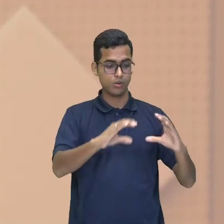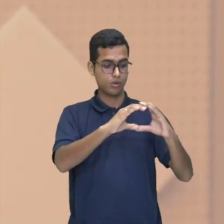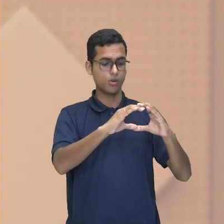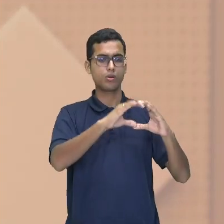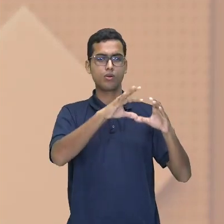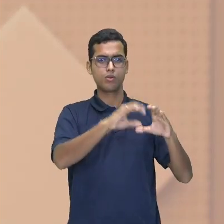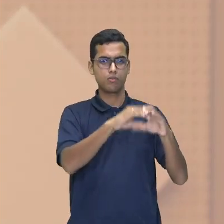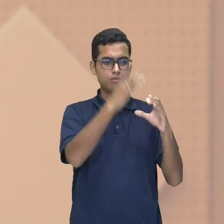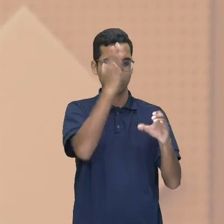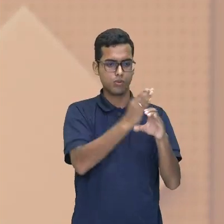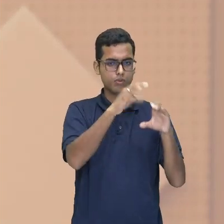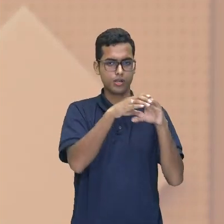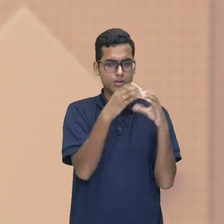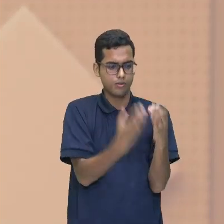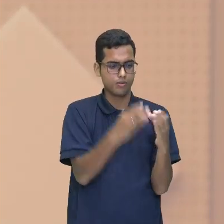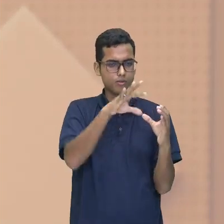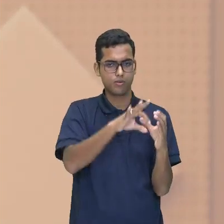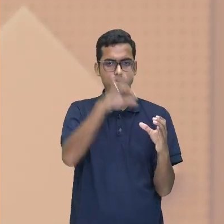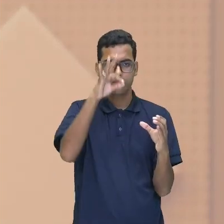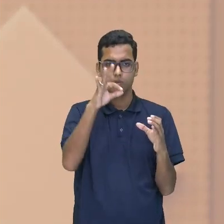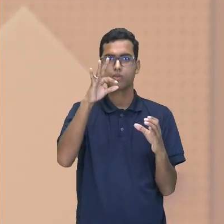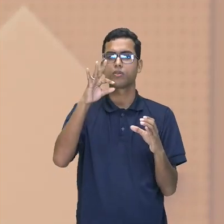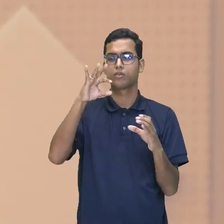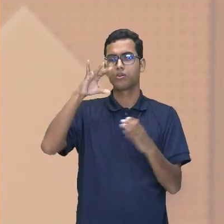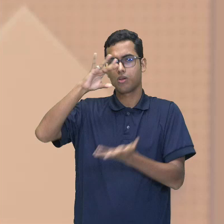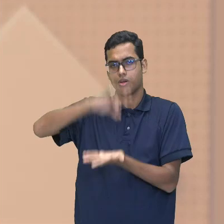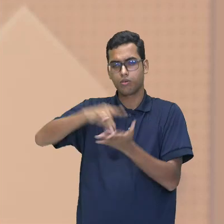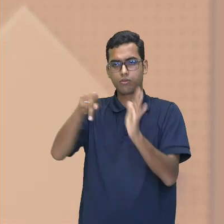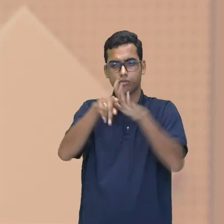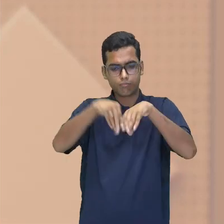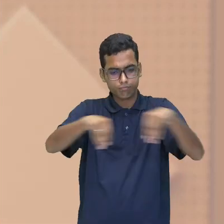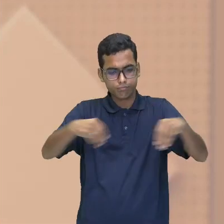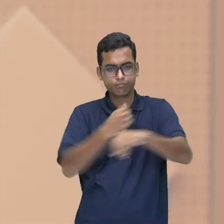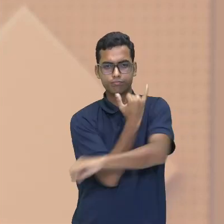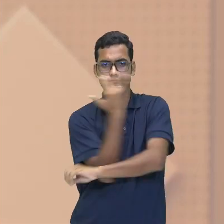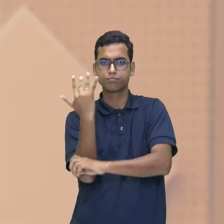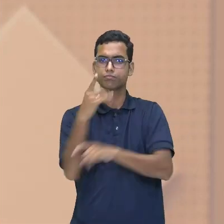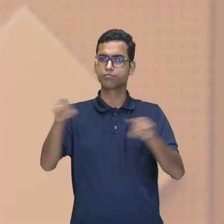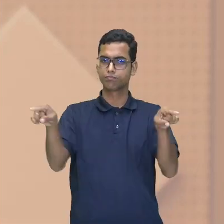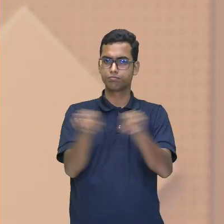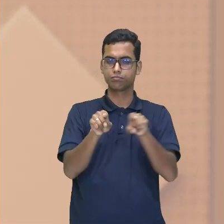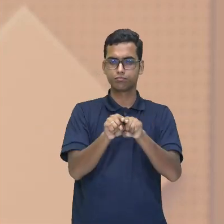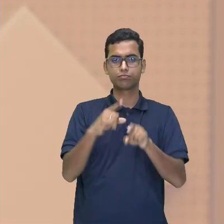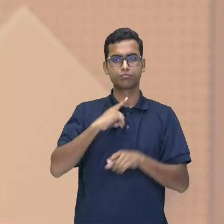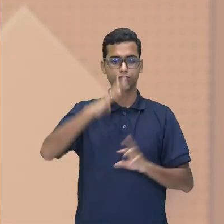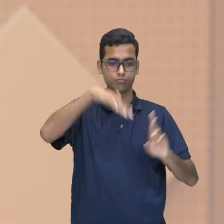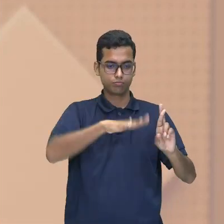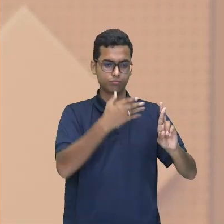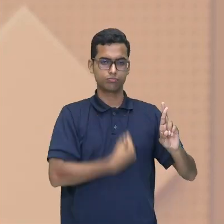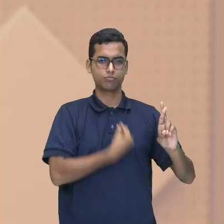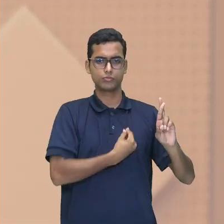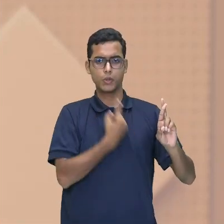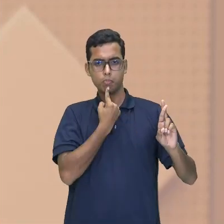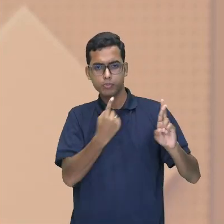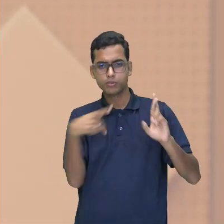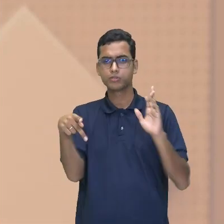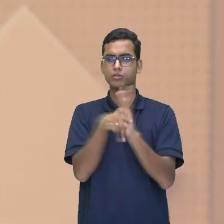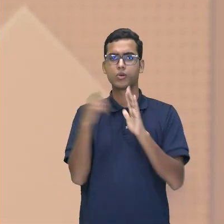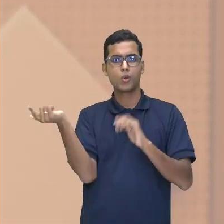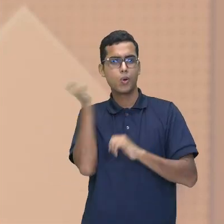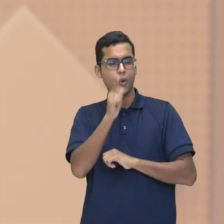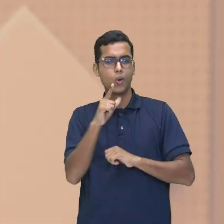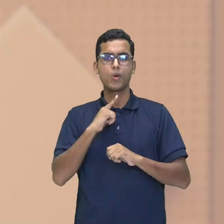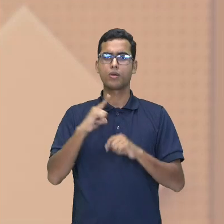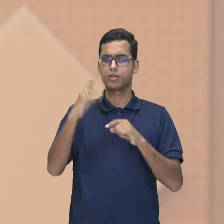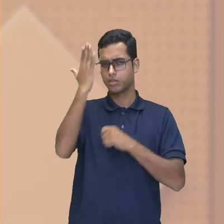produto oriundo da terra firme. Então, os habitantes, os ribeirinhos, eles vivem às margens dos rios, porém eles conseguem